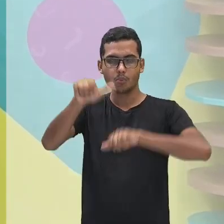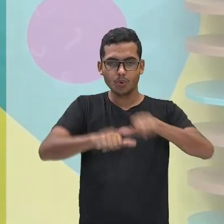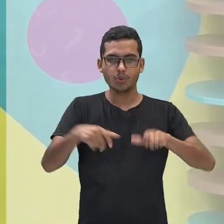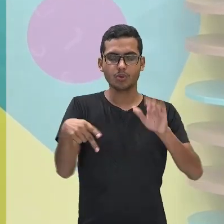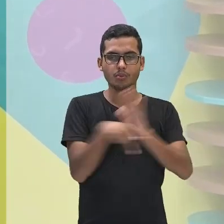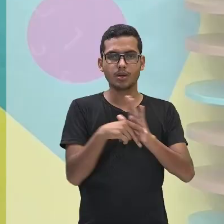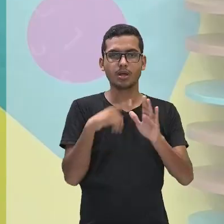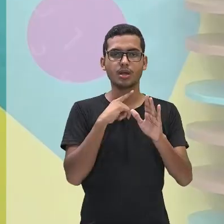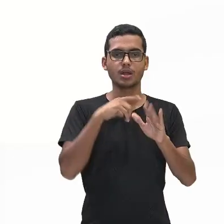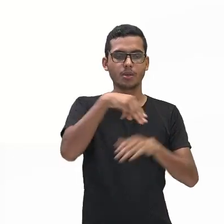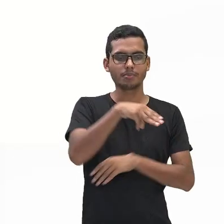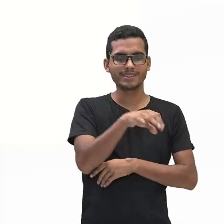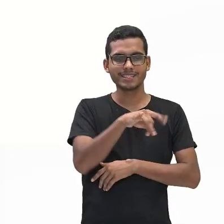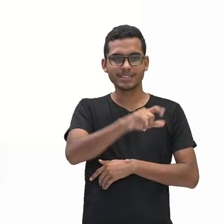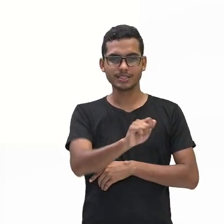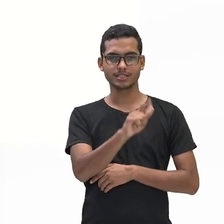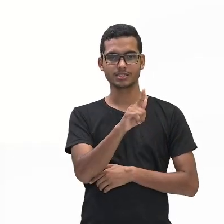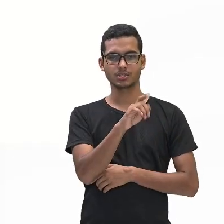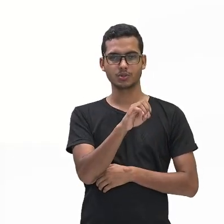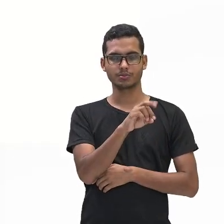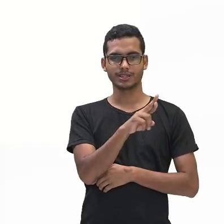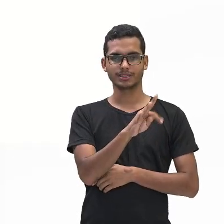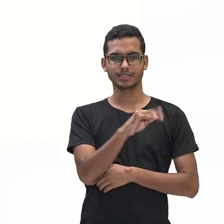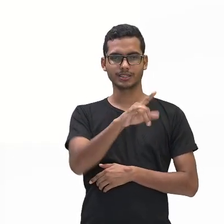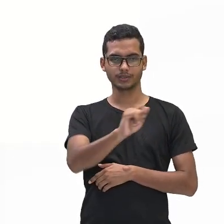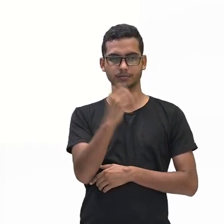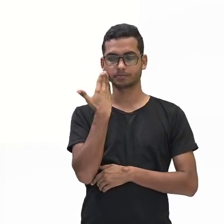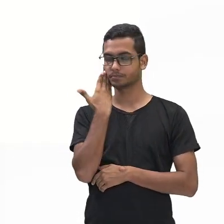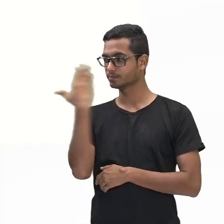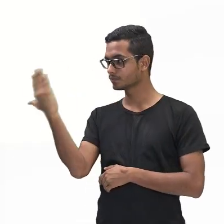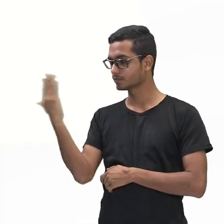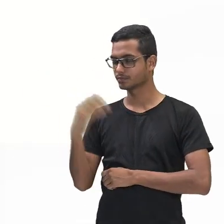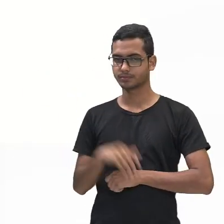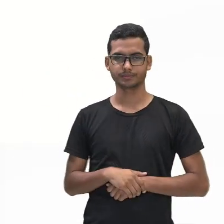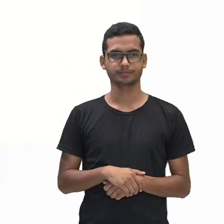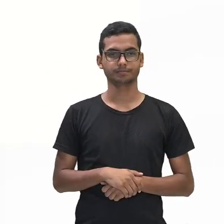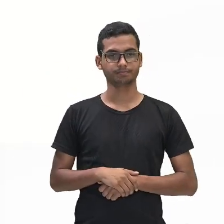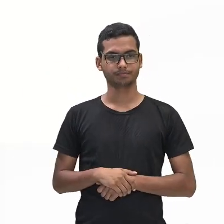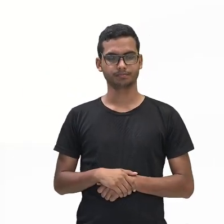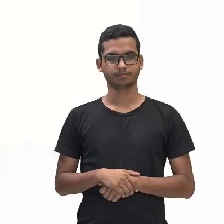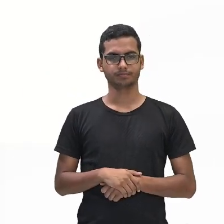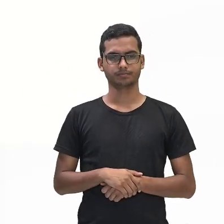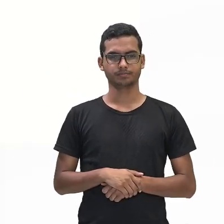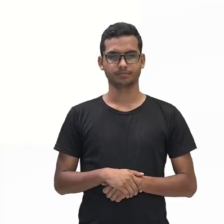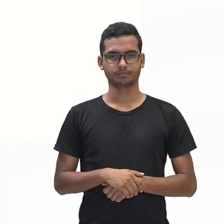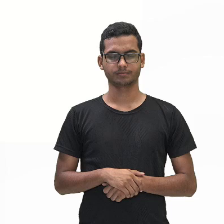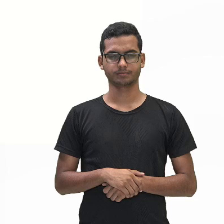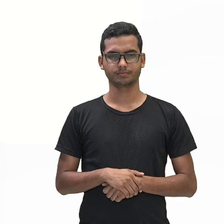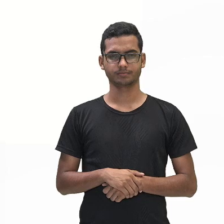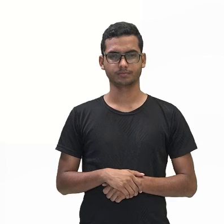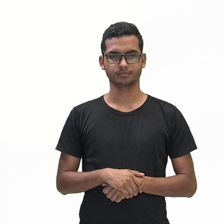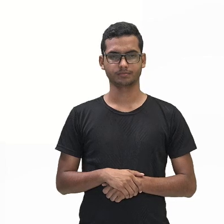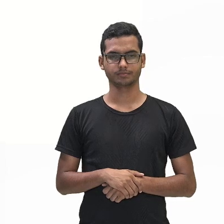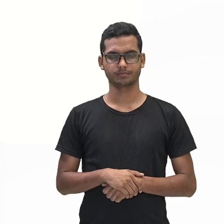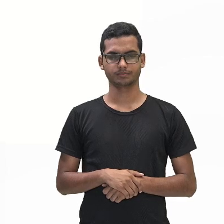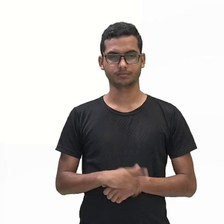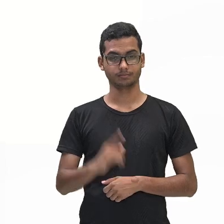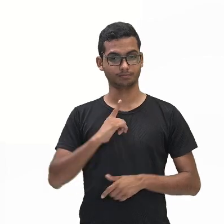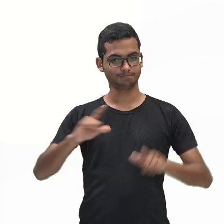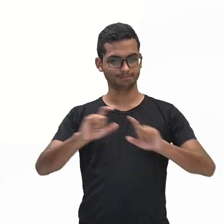aqui nessas duas médias. Então, falando em médias, nós temos aqui essas